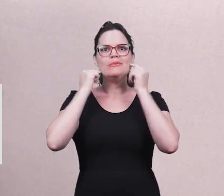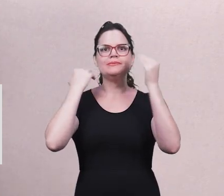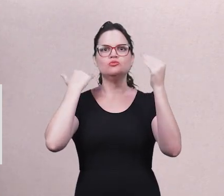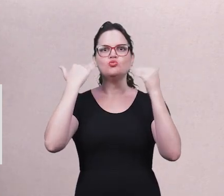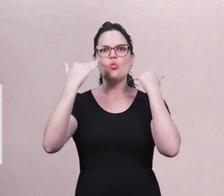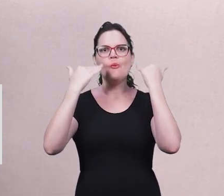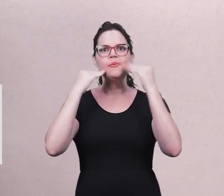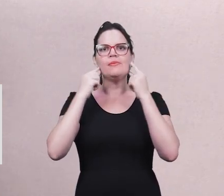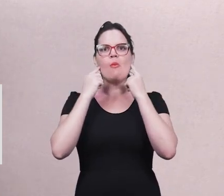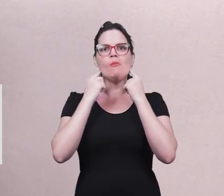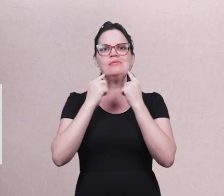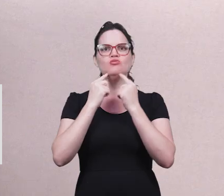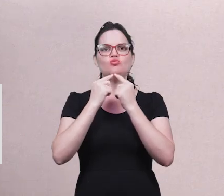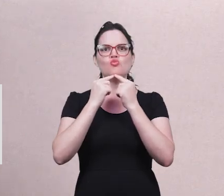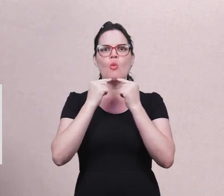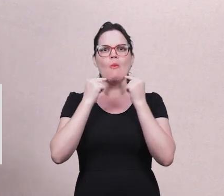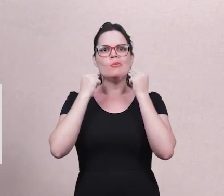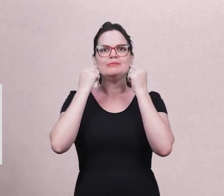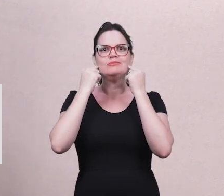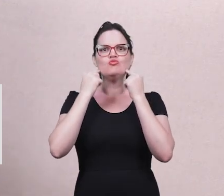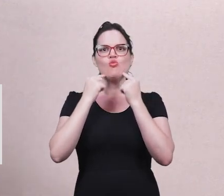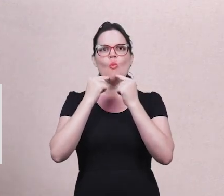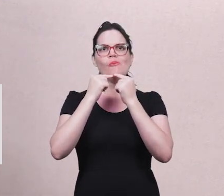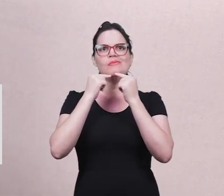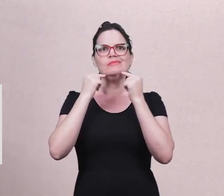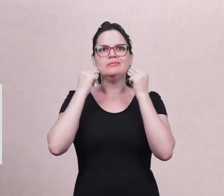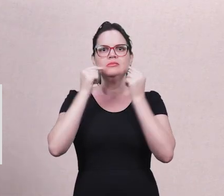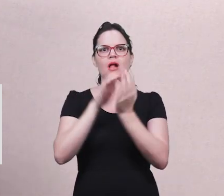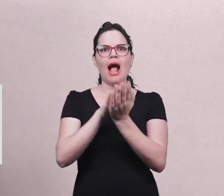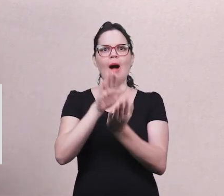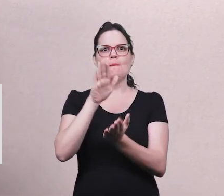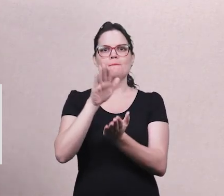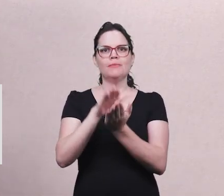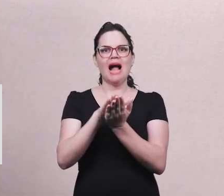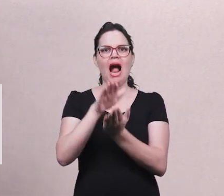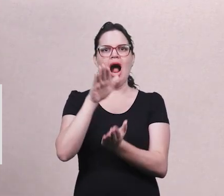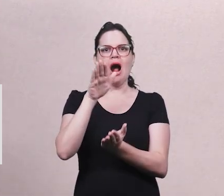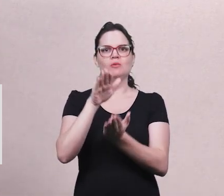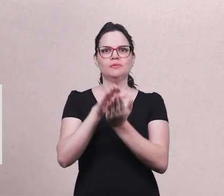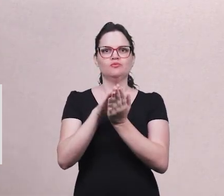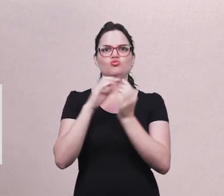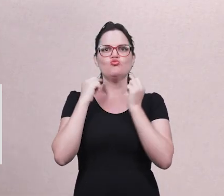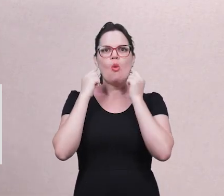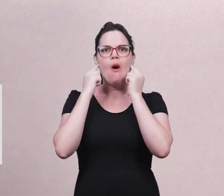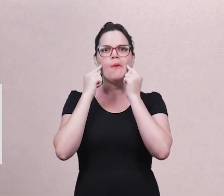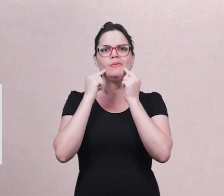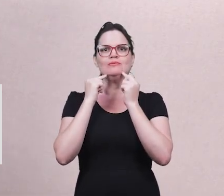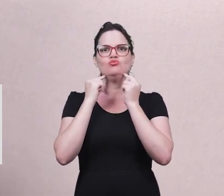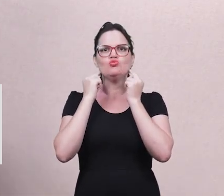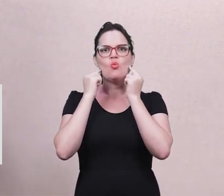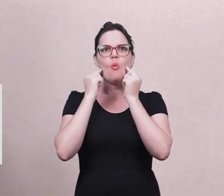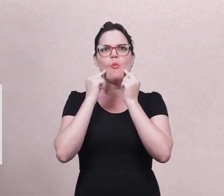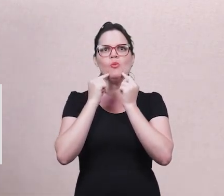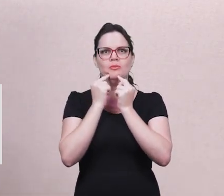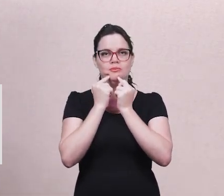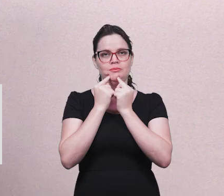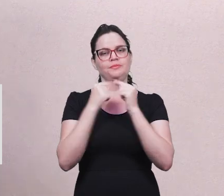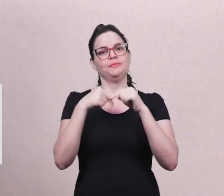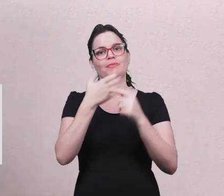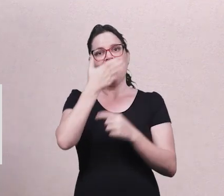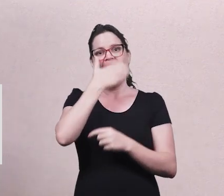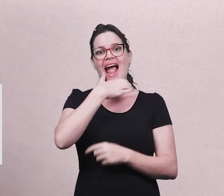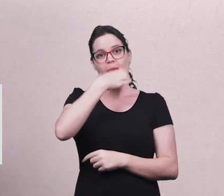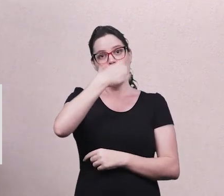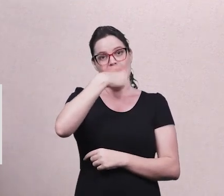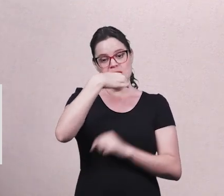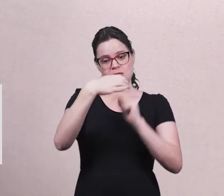a minha articulação temporomandibular. Então, eu vou trabalhar a abertura vertical da boca. E o alimento, a